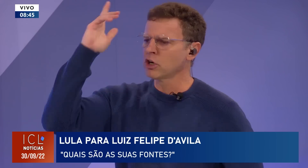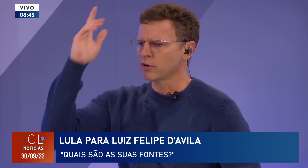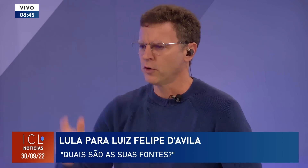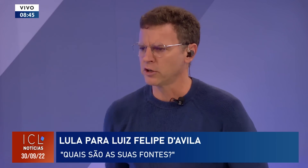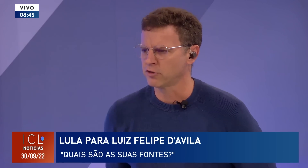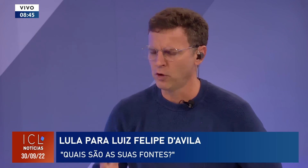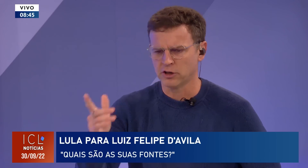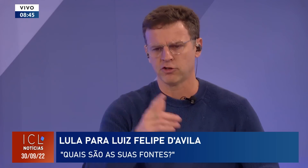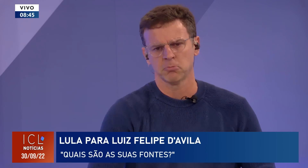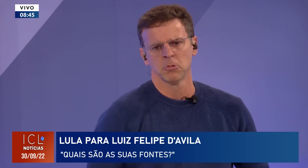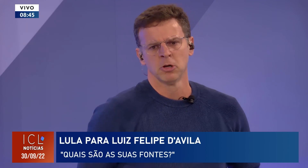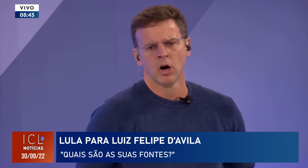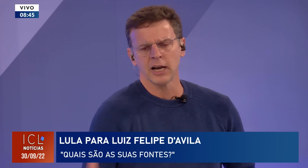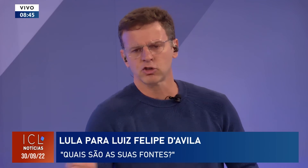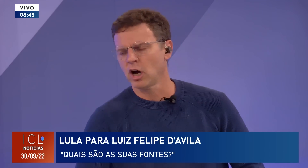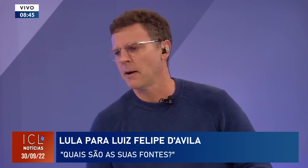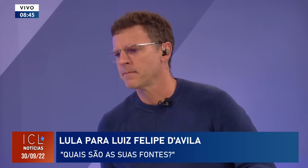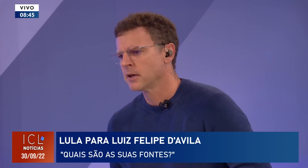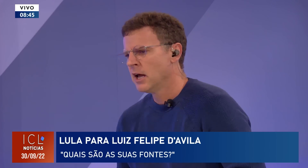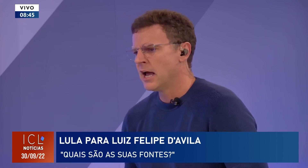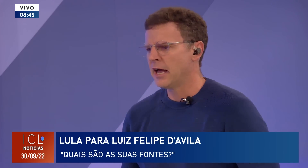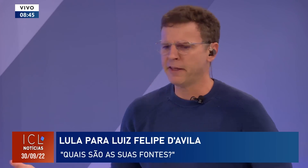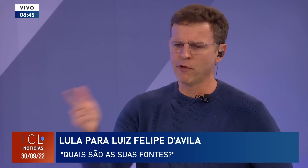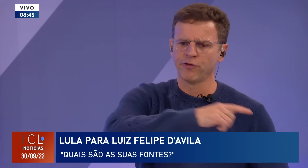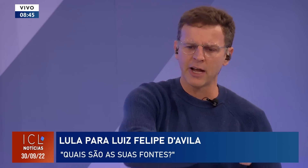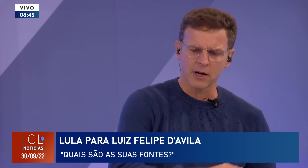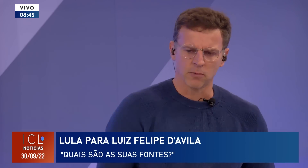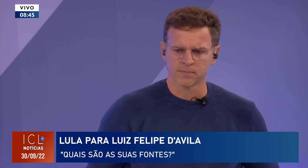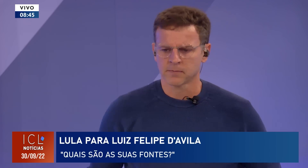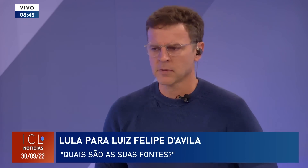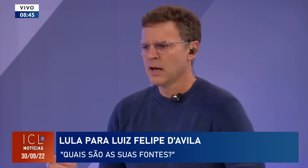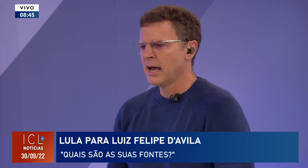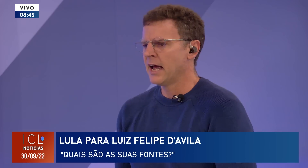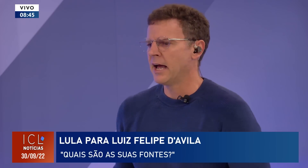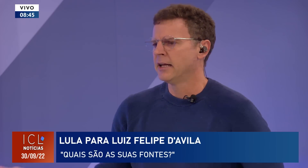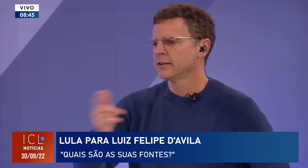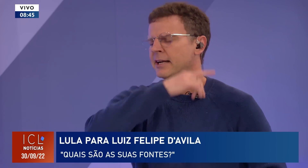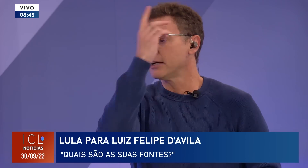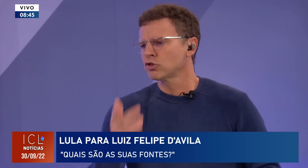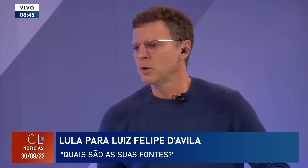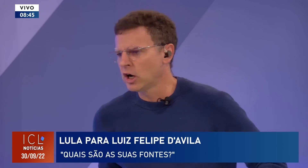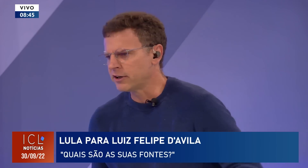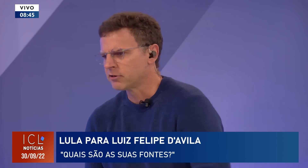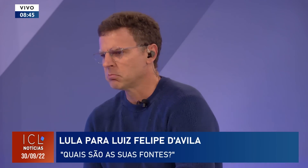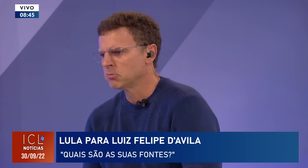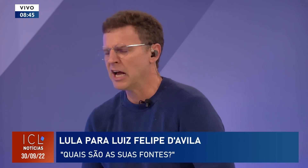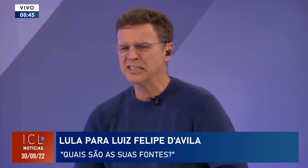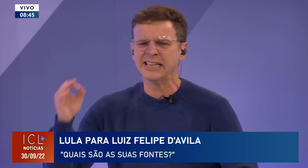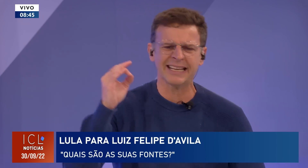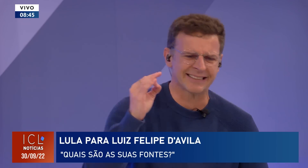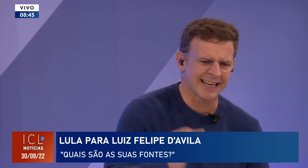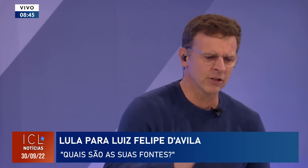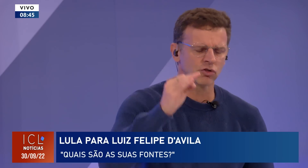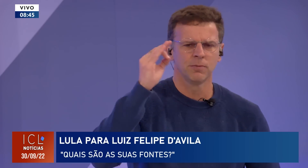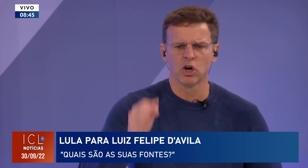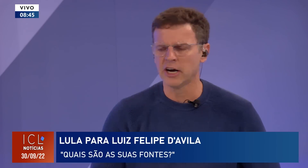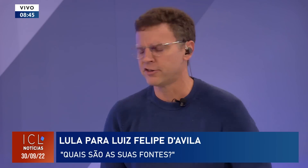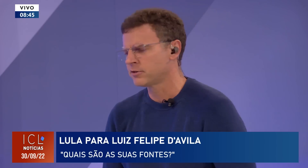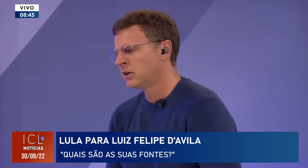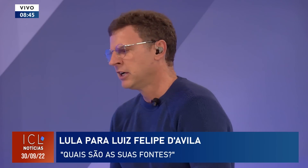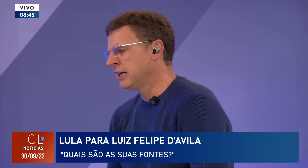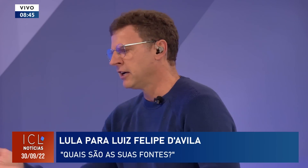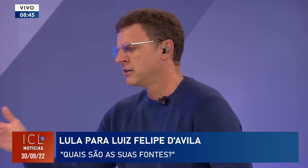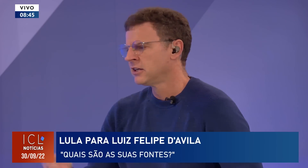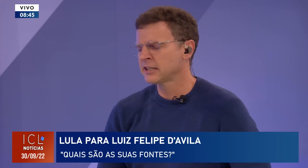eu digo as fontes fontes Olha só devolveram é 300 milhões é 300